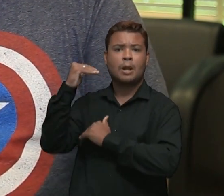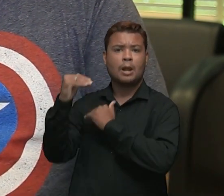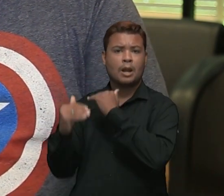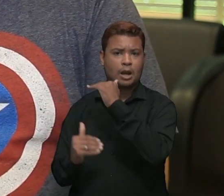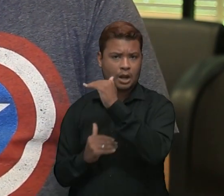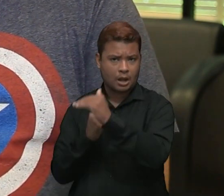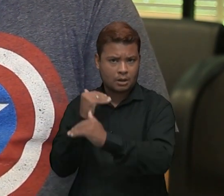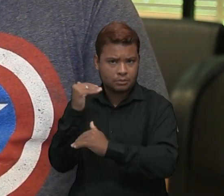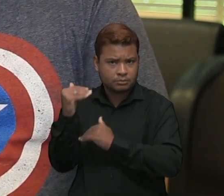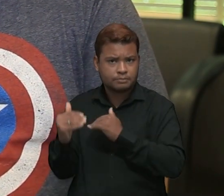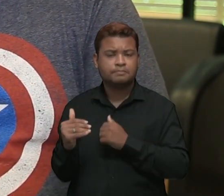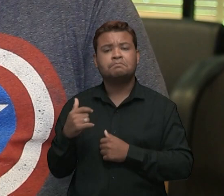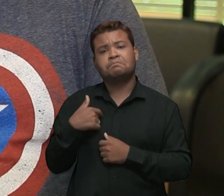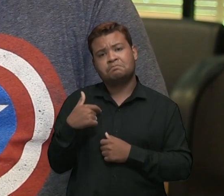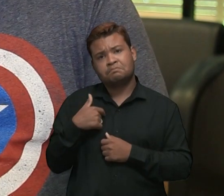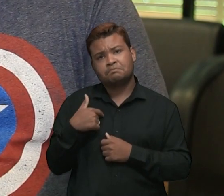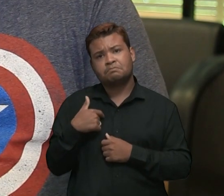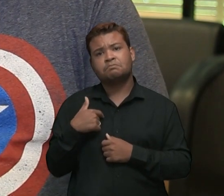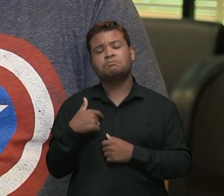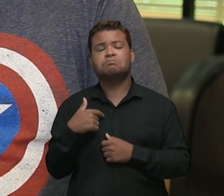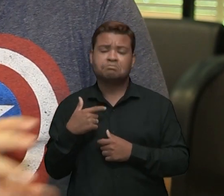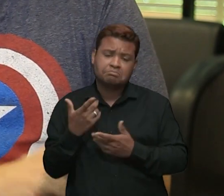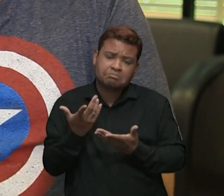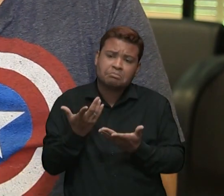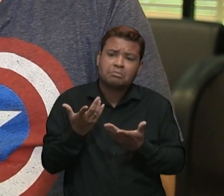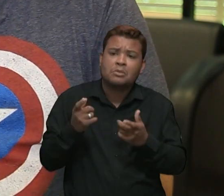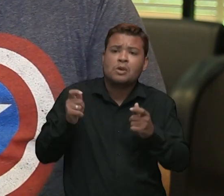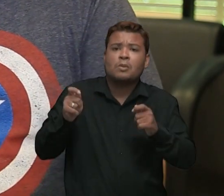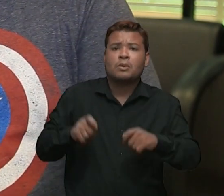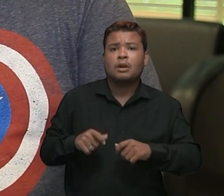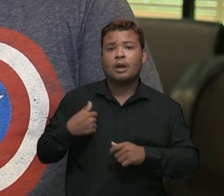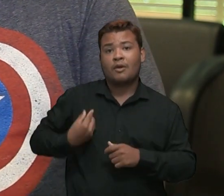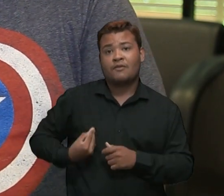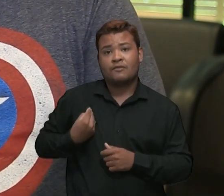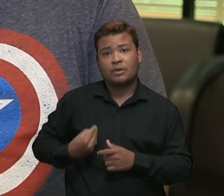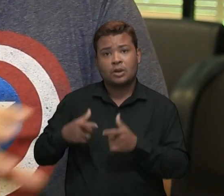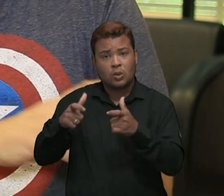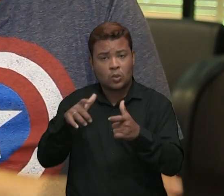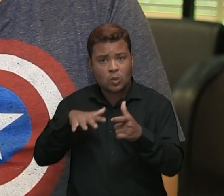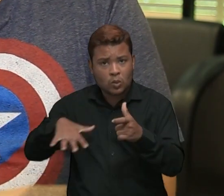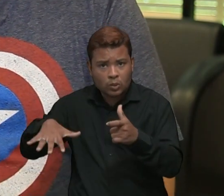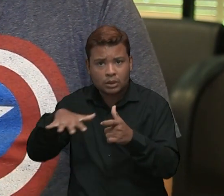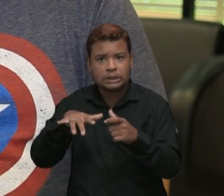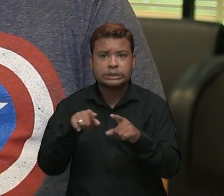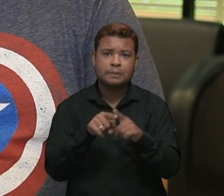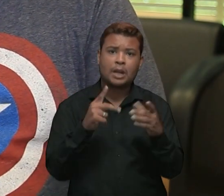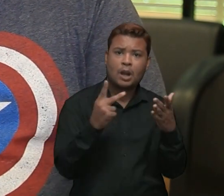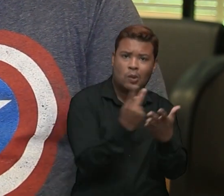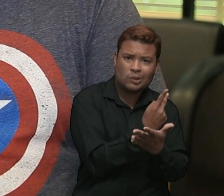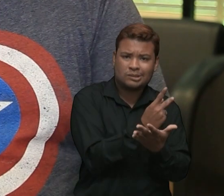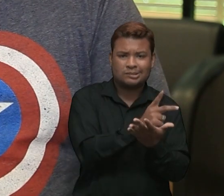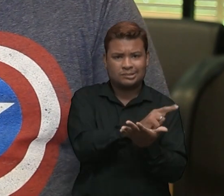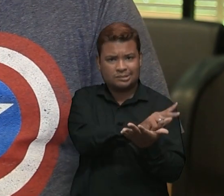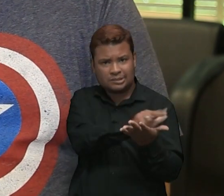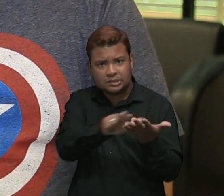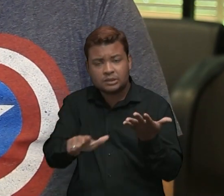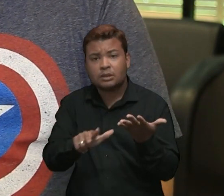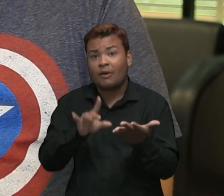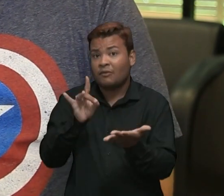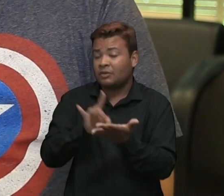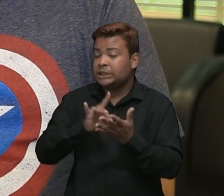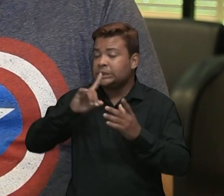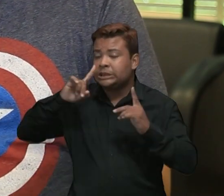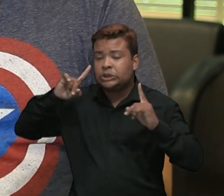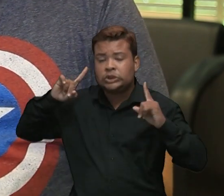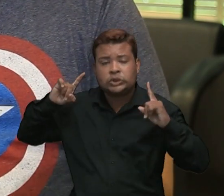de uma maneira em que no local que eu vivia e na situação em que eu vivia, dificilmente eu